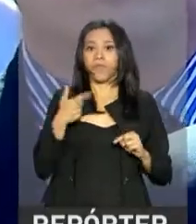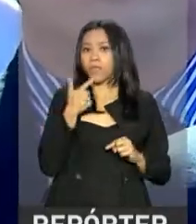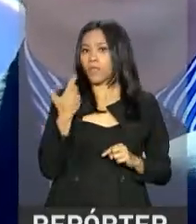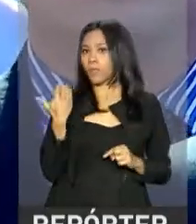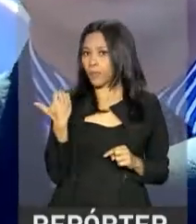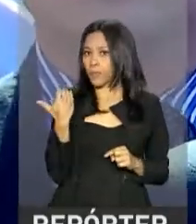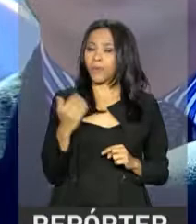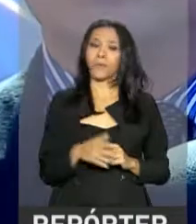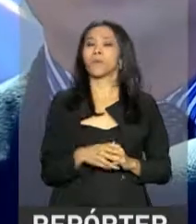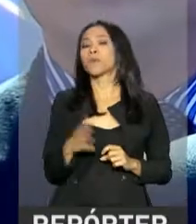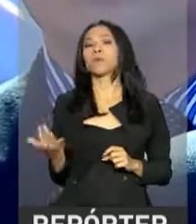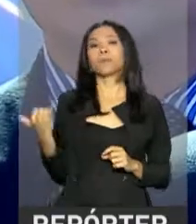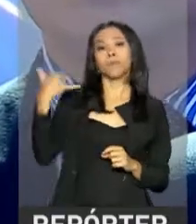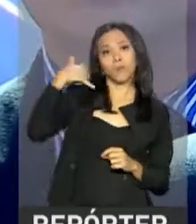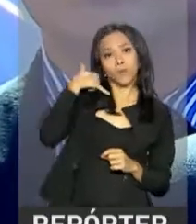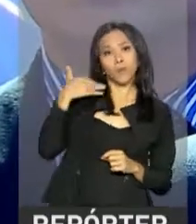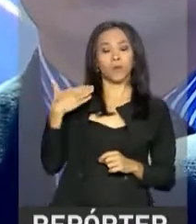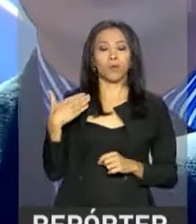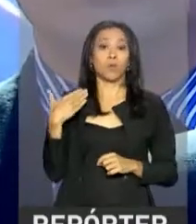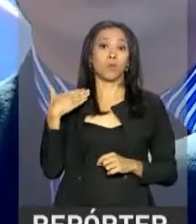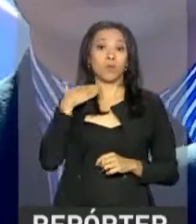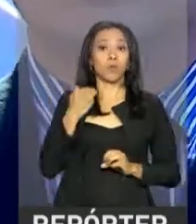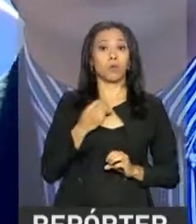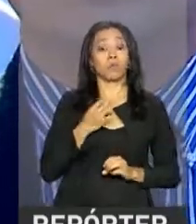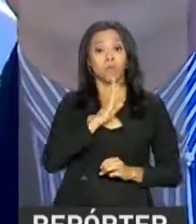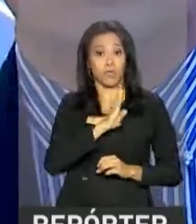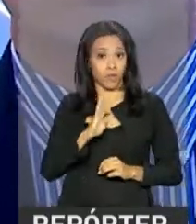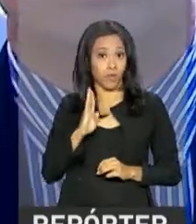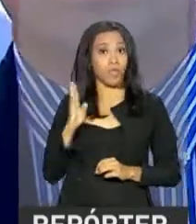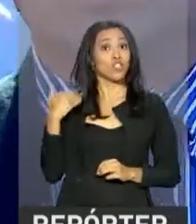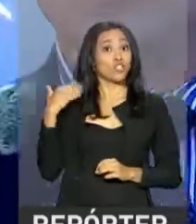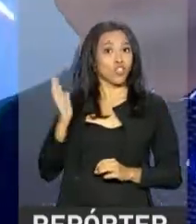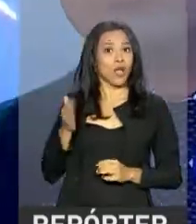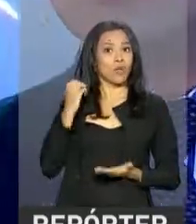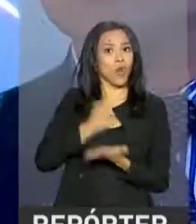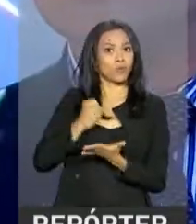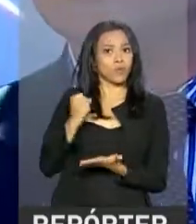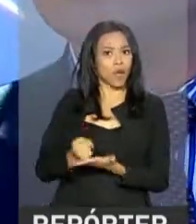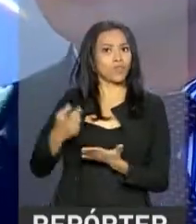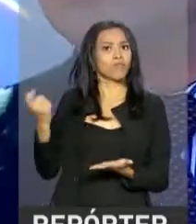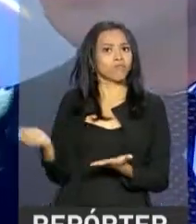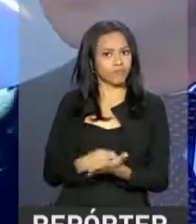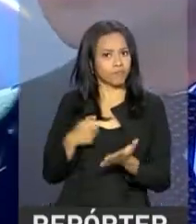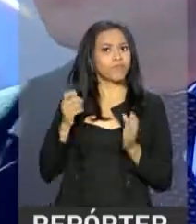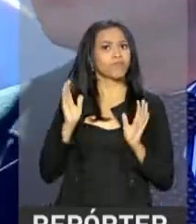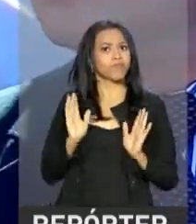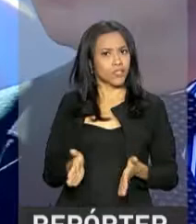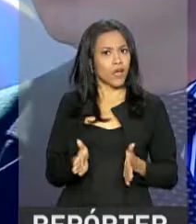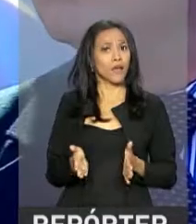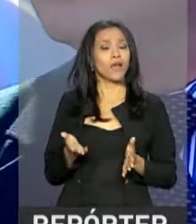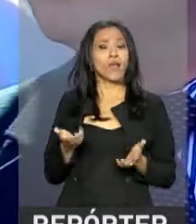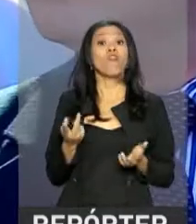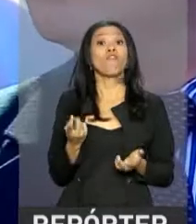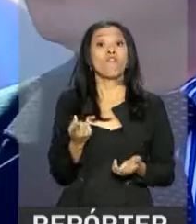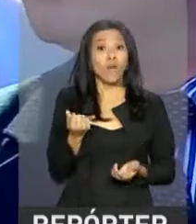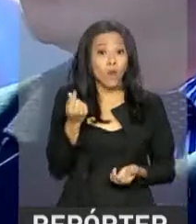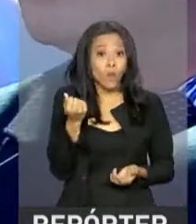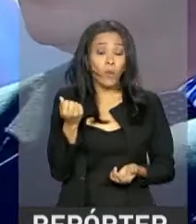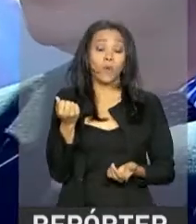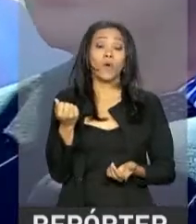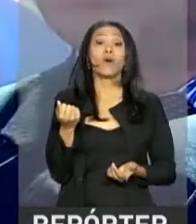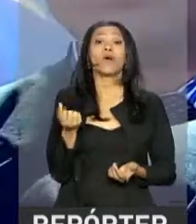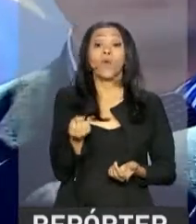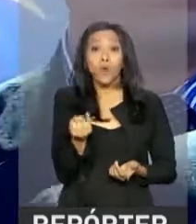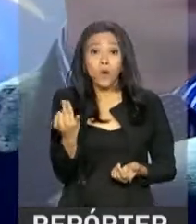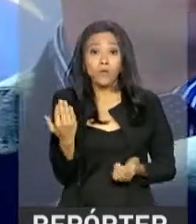o Caffarelli do Banco do Brasil, dizendo que essa altura já fechou contratos em número, em quantidade e em valores superiores